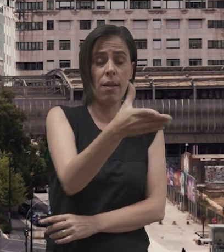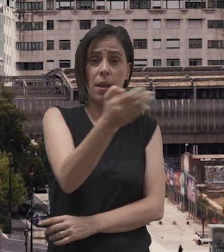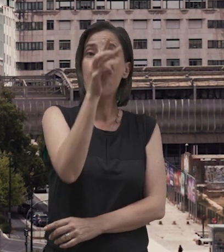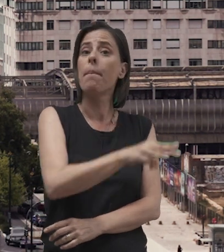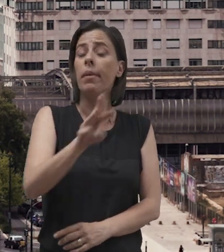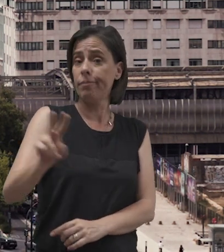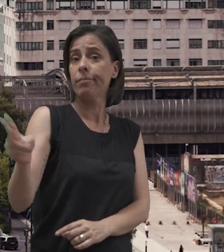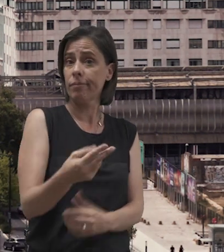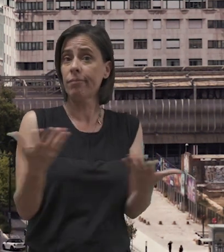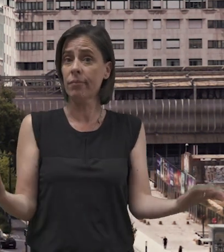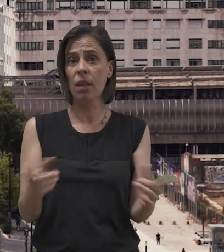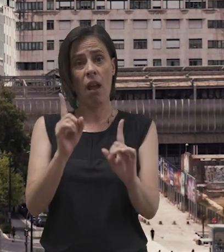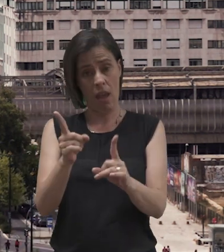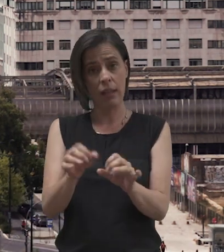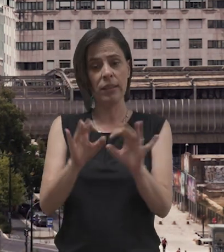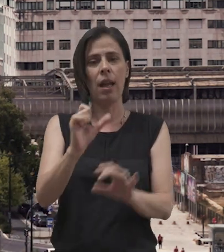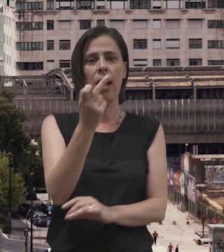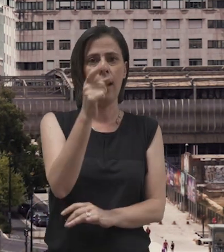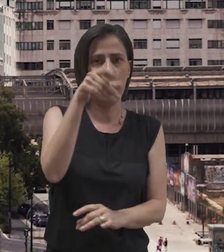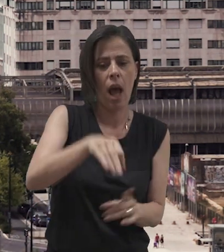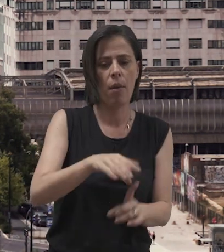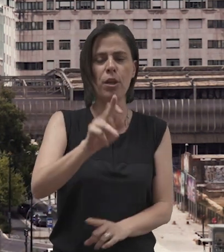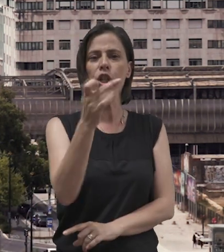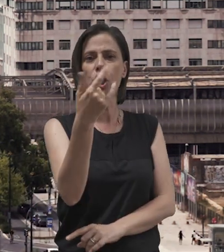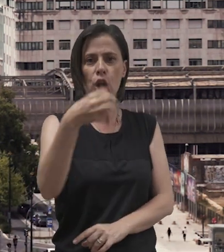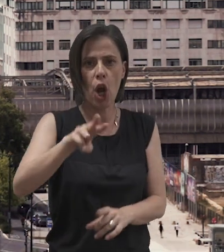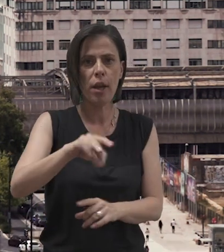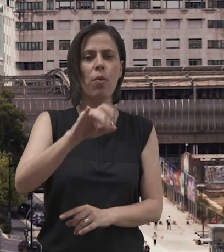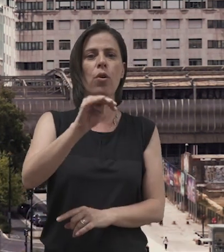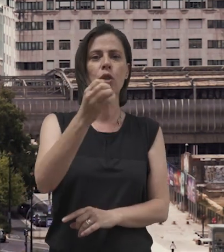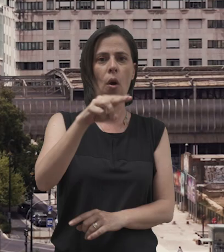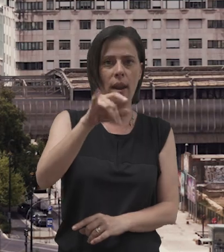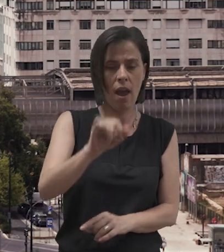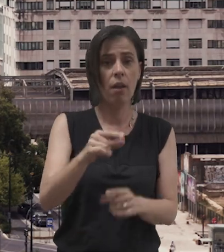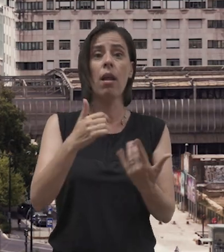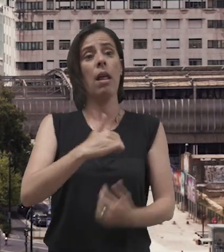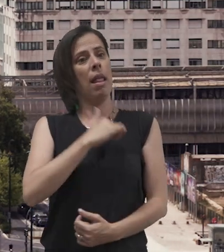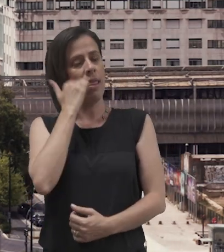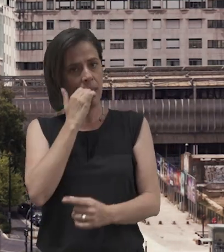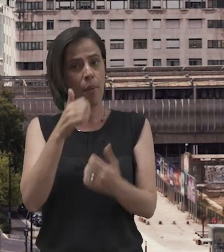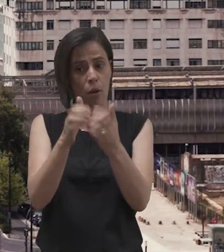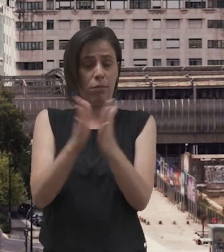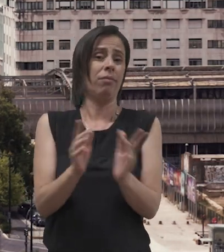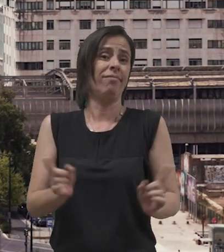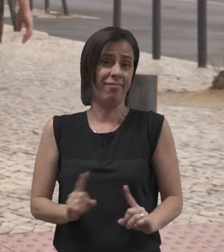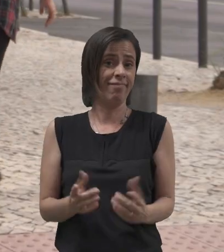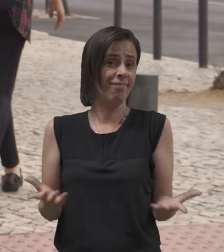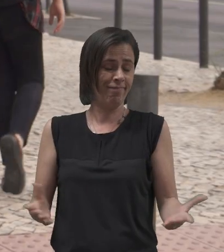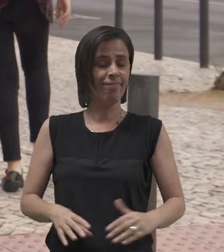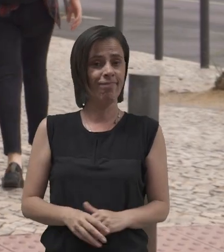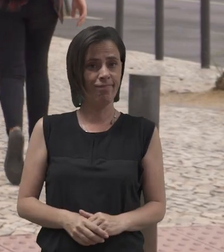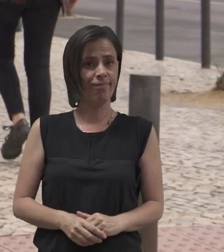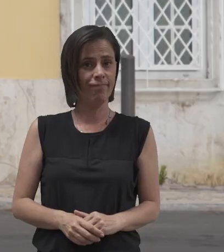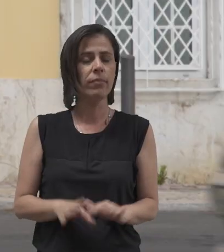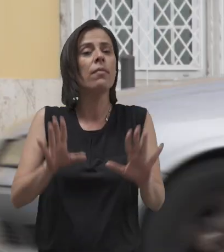milhões de euros. Assim se passa com a Galp, a Jerónimo Martins, a Sonae. Isto está mau, mas não é para todos.